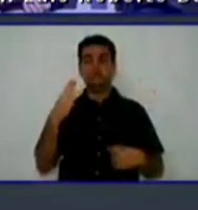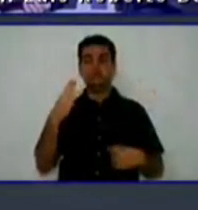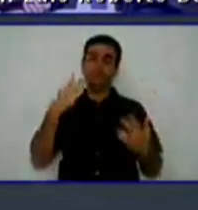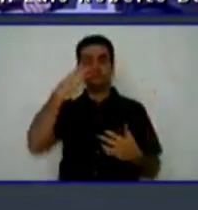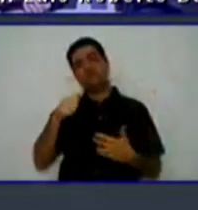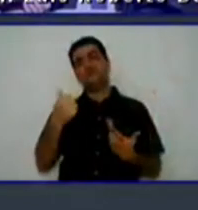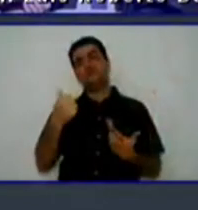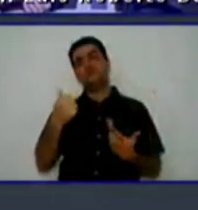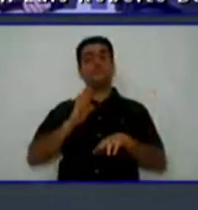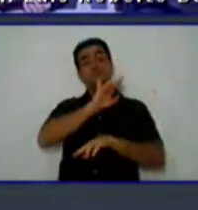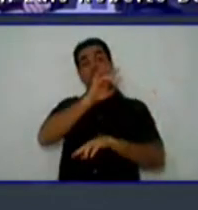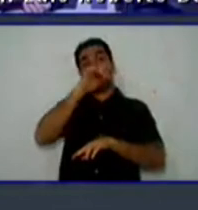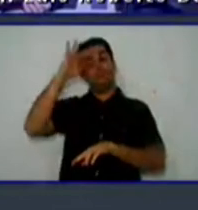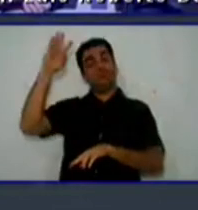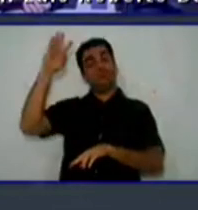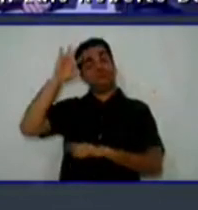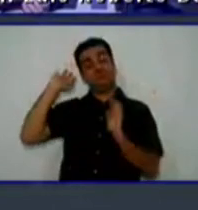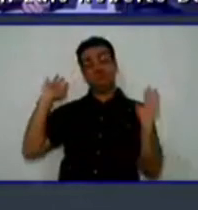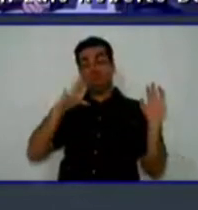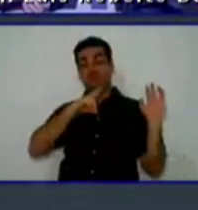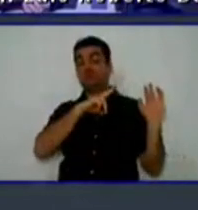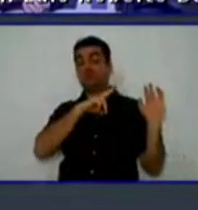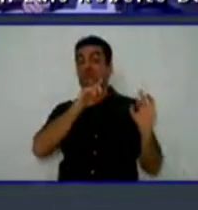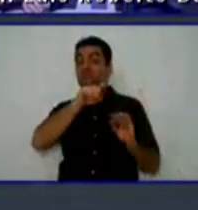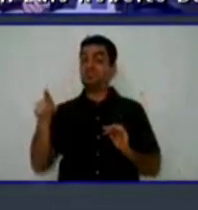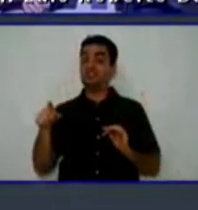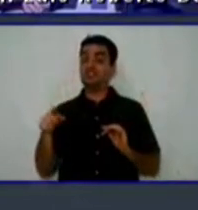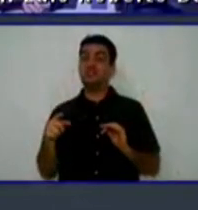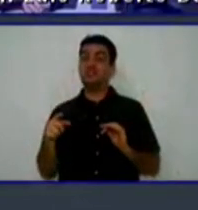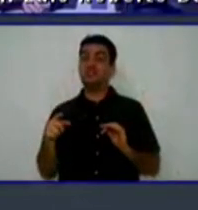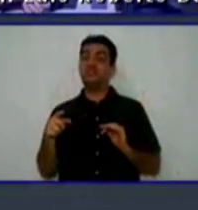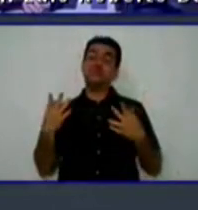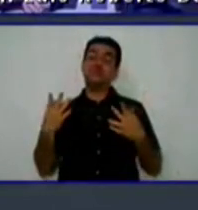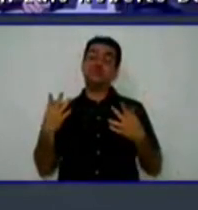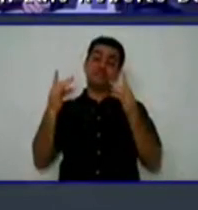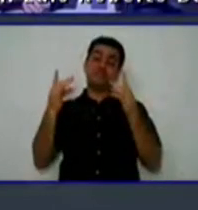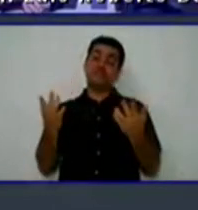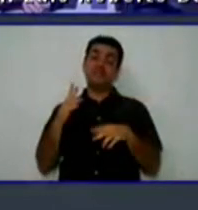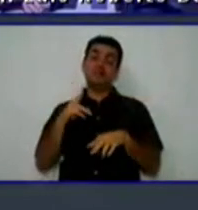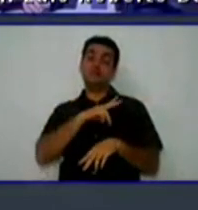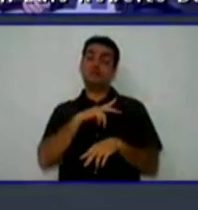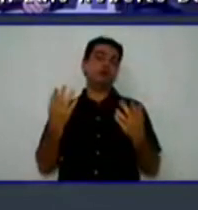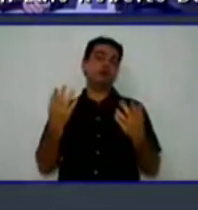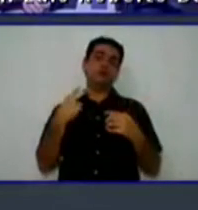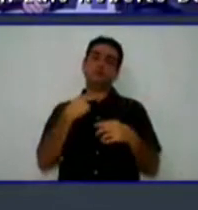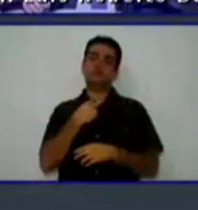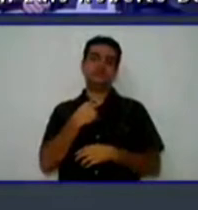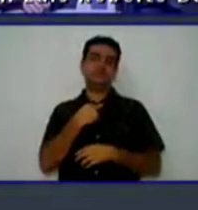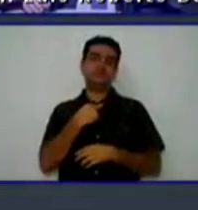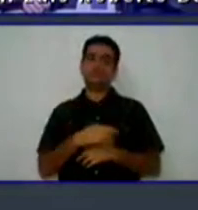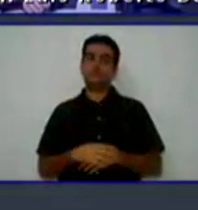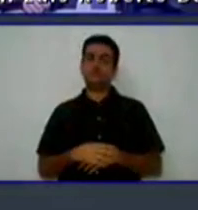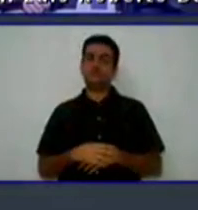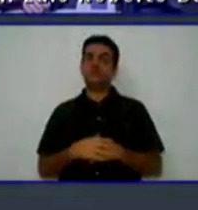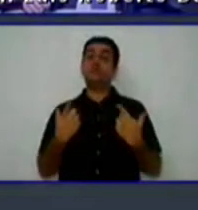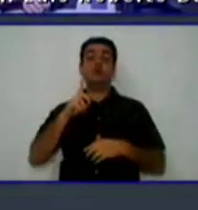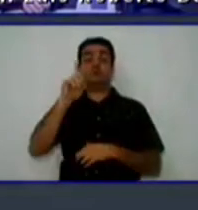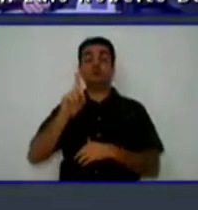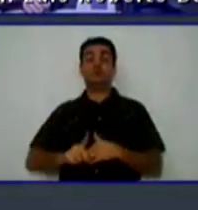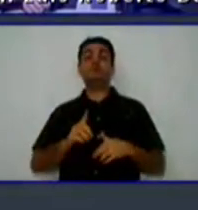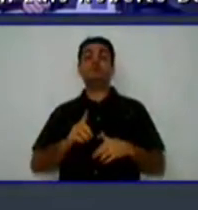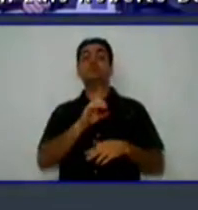subjetiva e que entraria no campo da discricionariedade. E isso está reservado por ser um direito constitucional